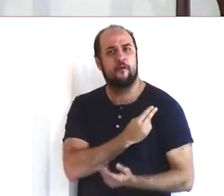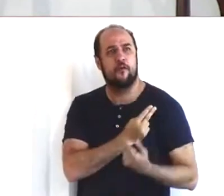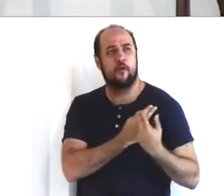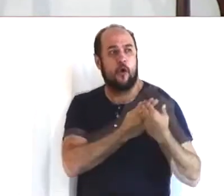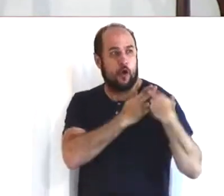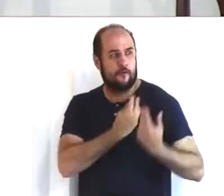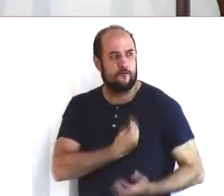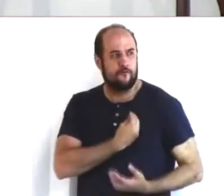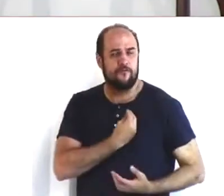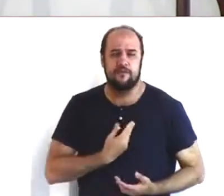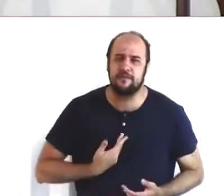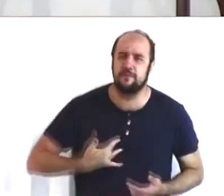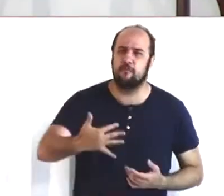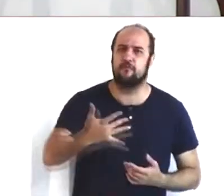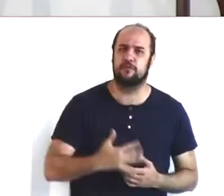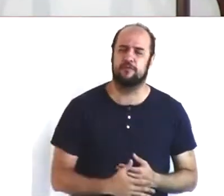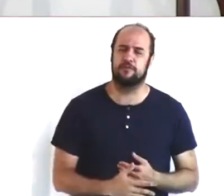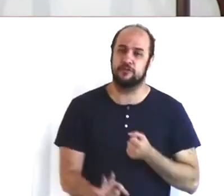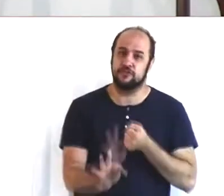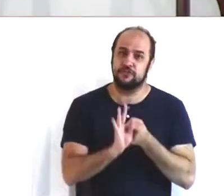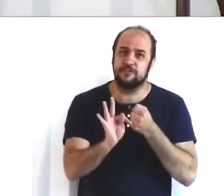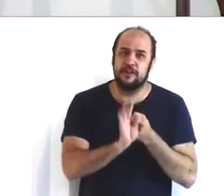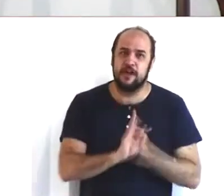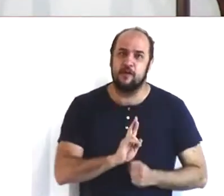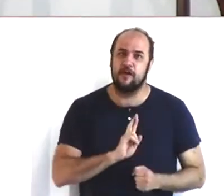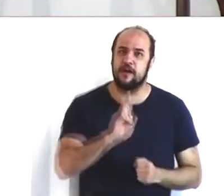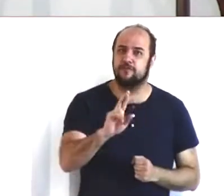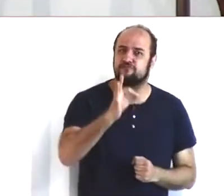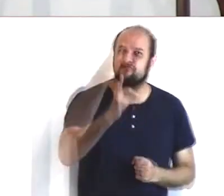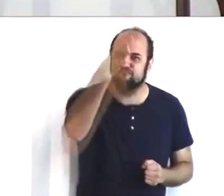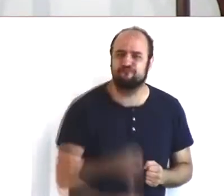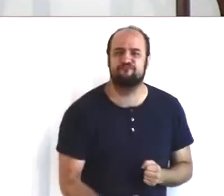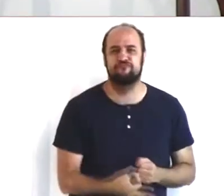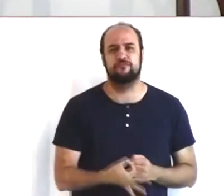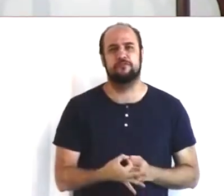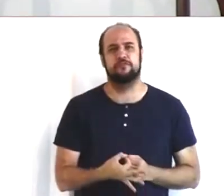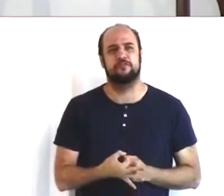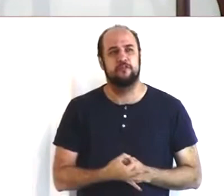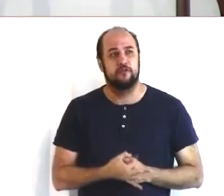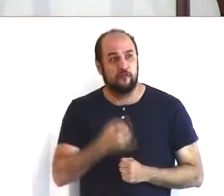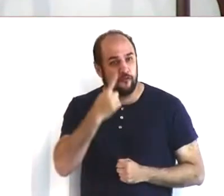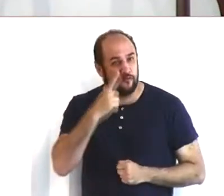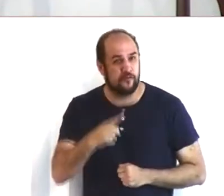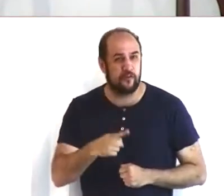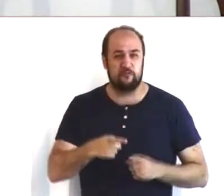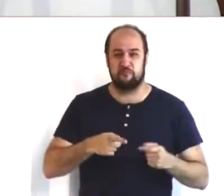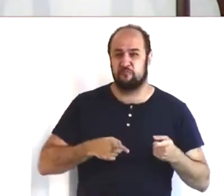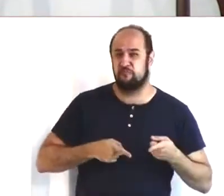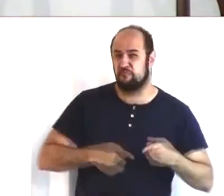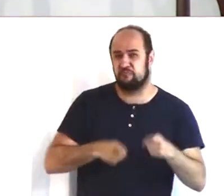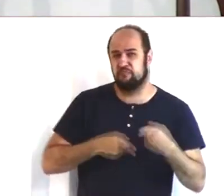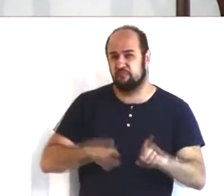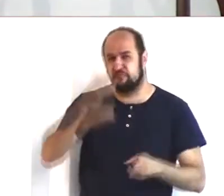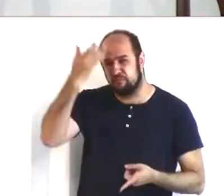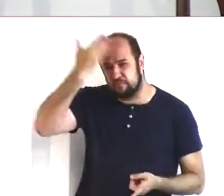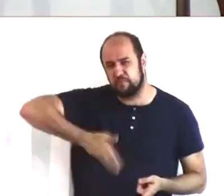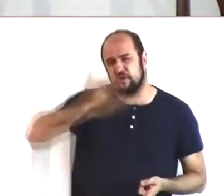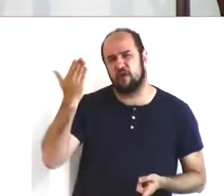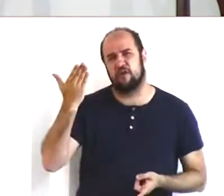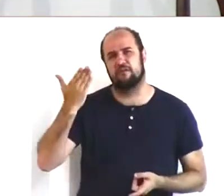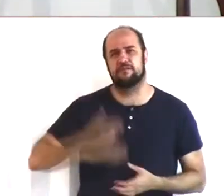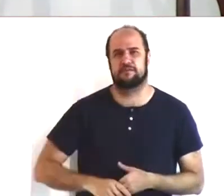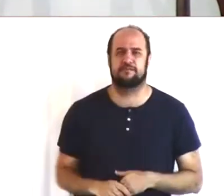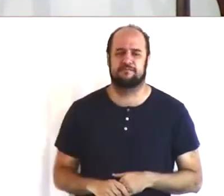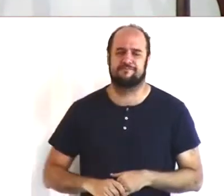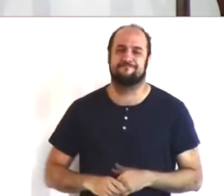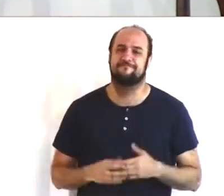Tiago, qual é a resposta adequada que pode se dar em meio às grandes provações? Bom, a proposta